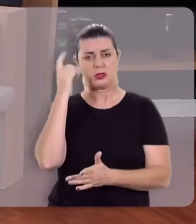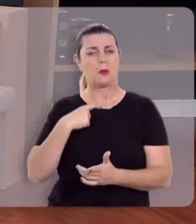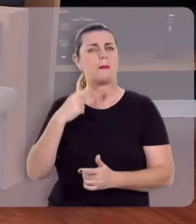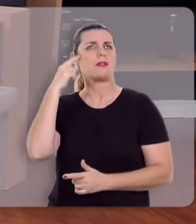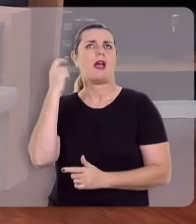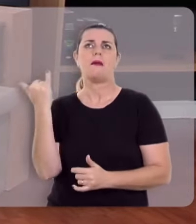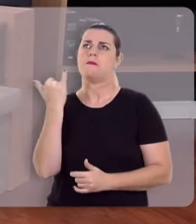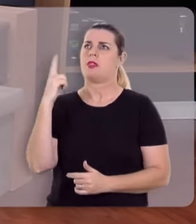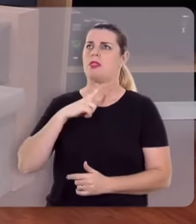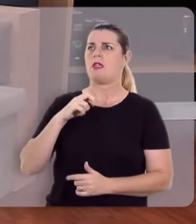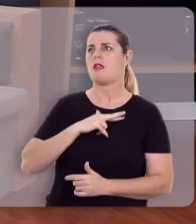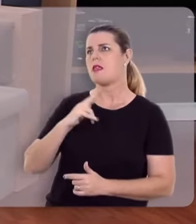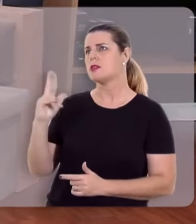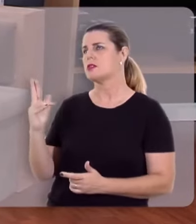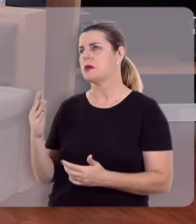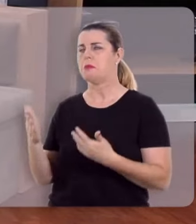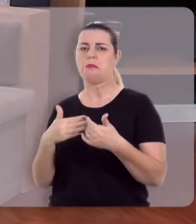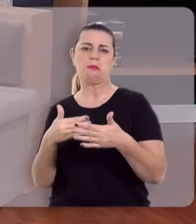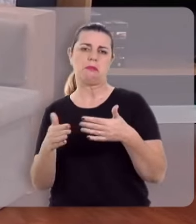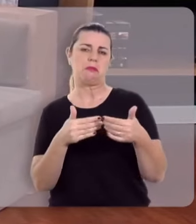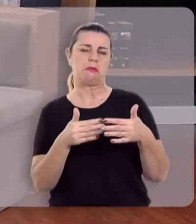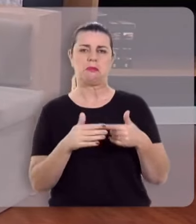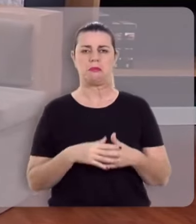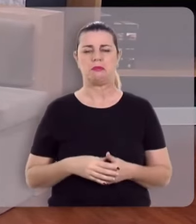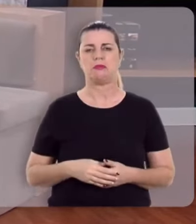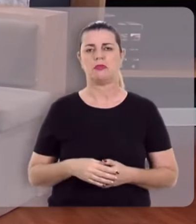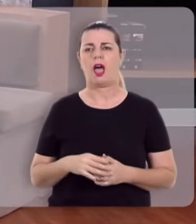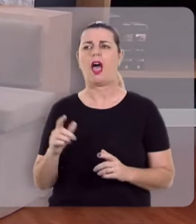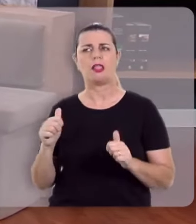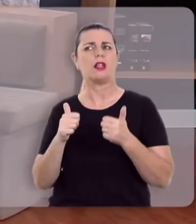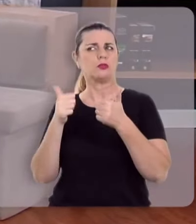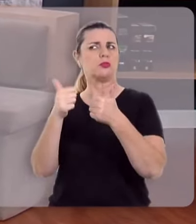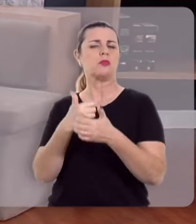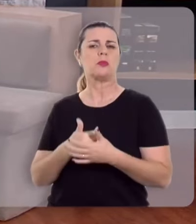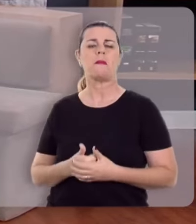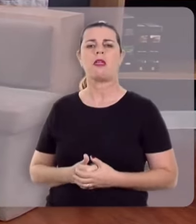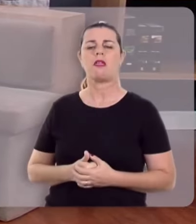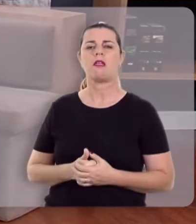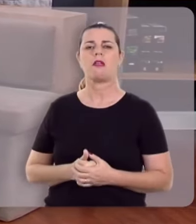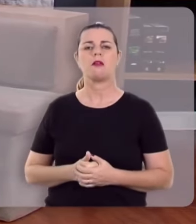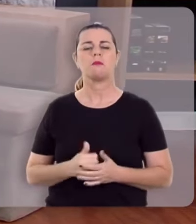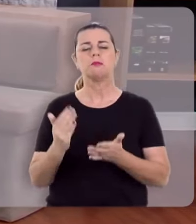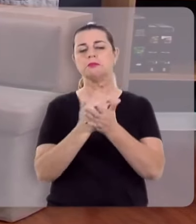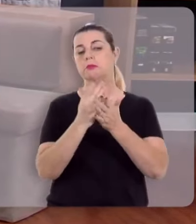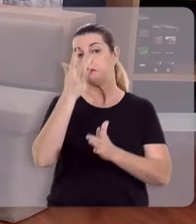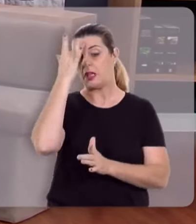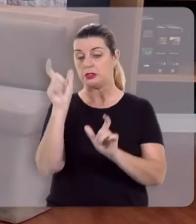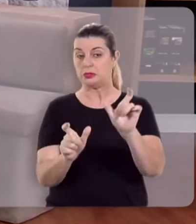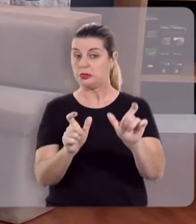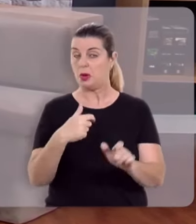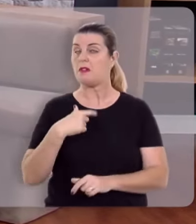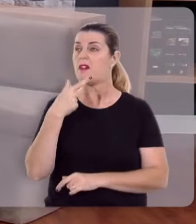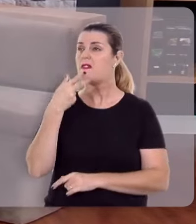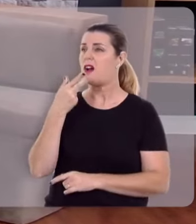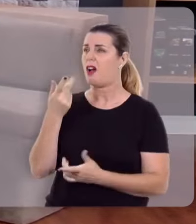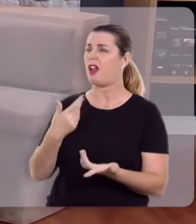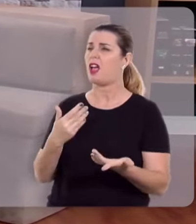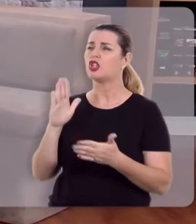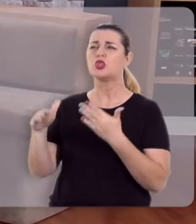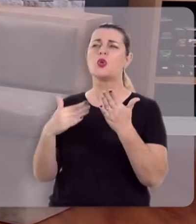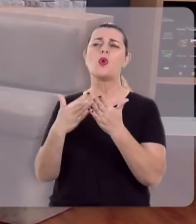uma religião, não importa qual seja, vai estar tudo bem, quantas pessoas que ainda hoje dizem, todo